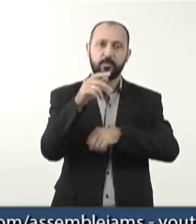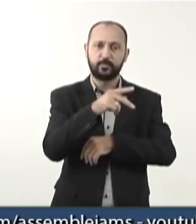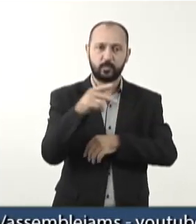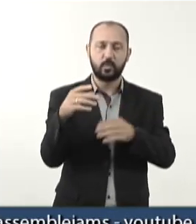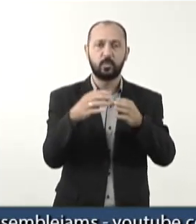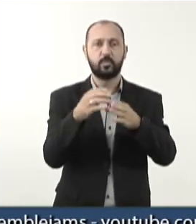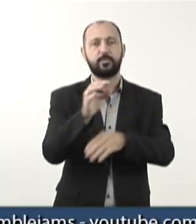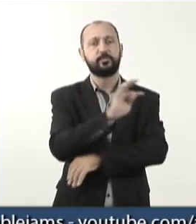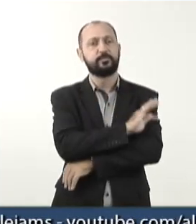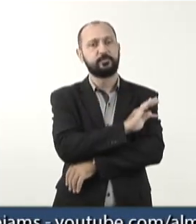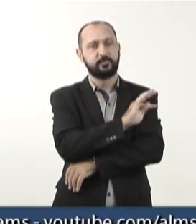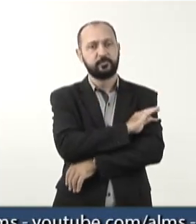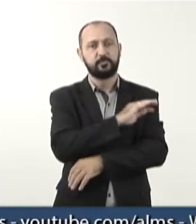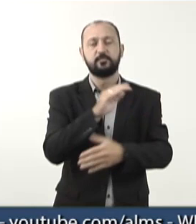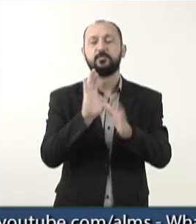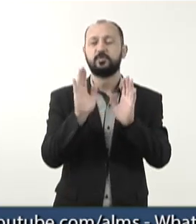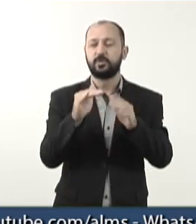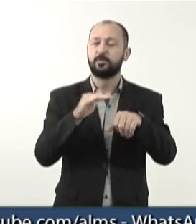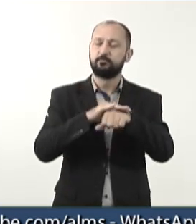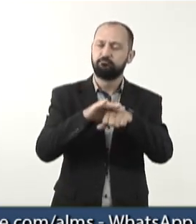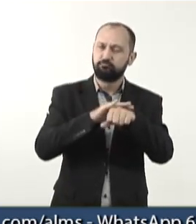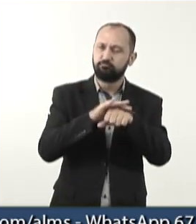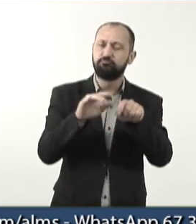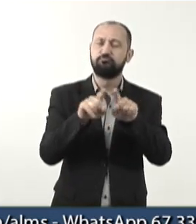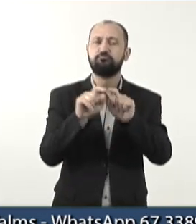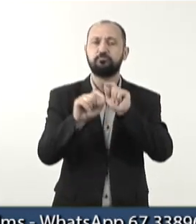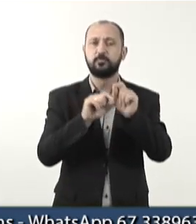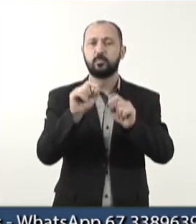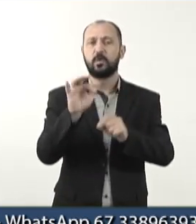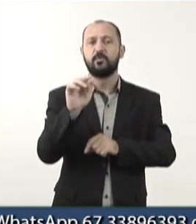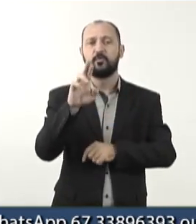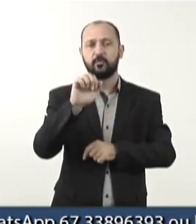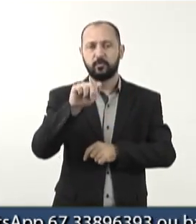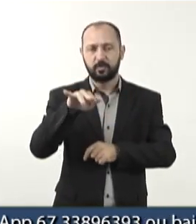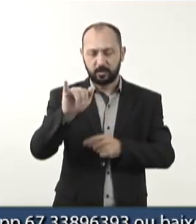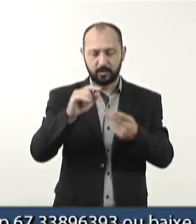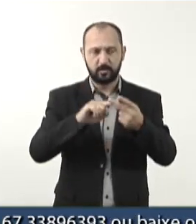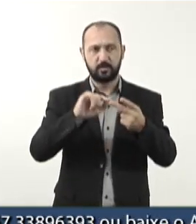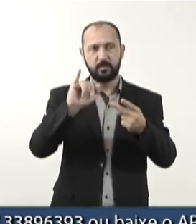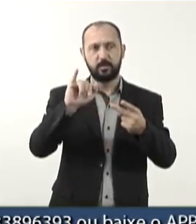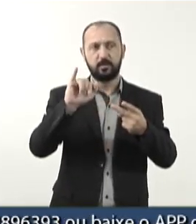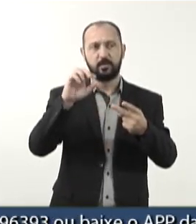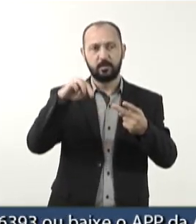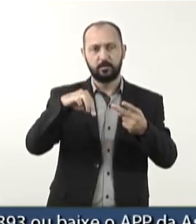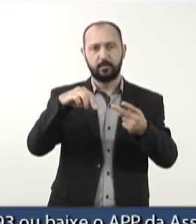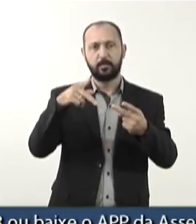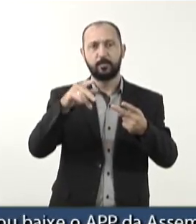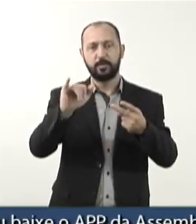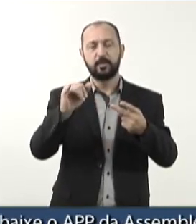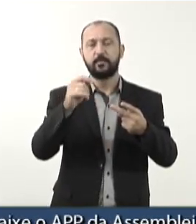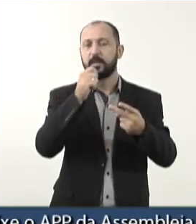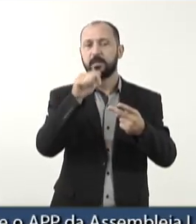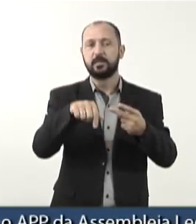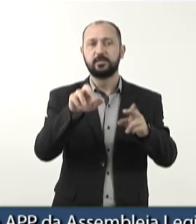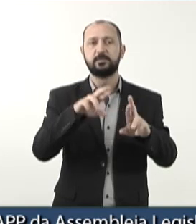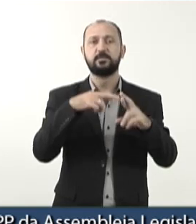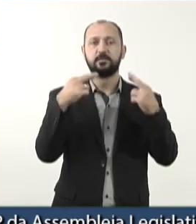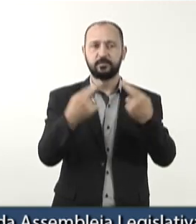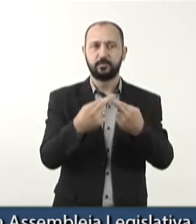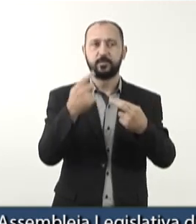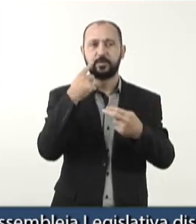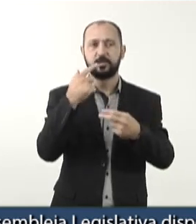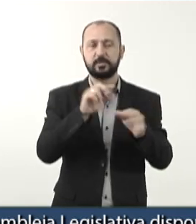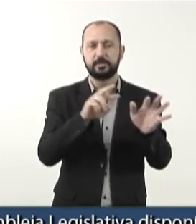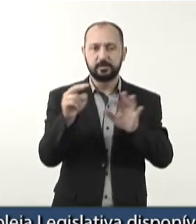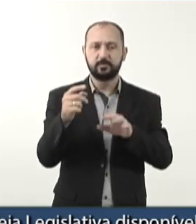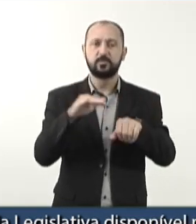equipe técnica. Tenho conversado também com a FUNAI, com o MPI. Vamos nos reunir ainda essa semana para